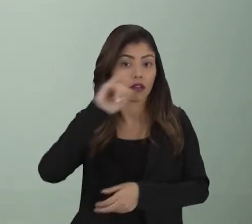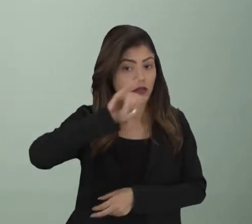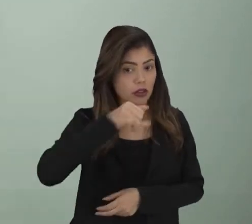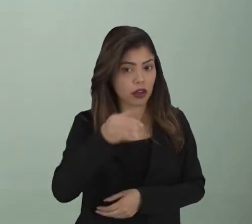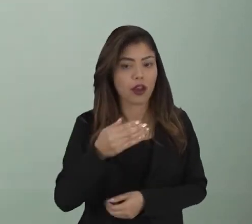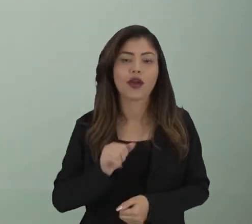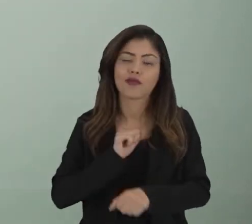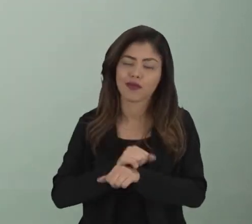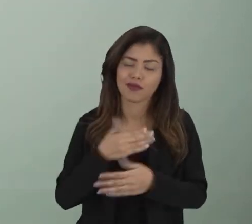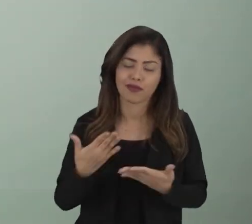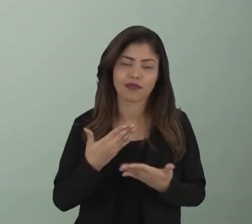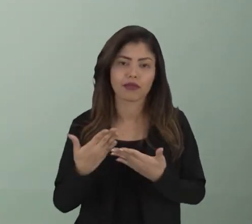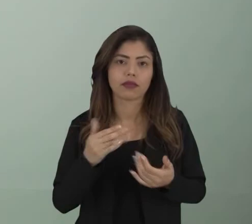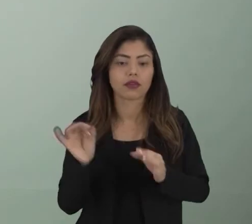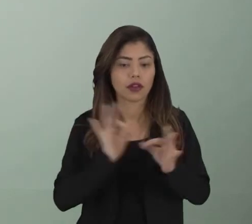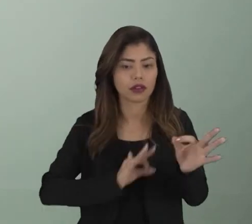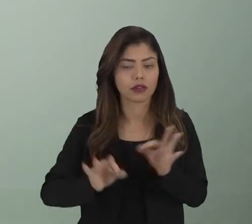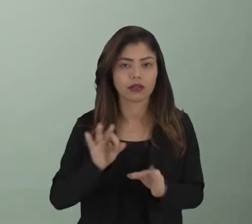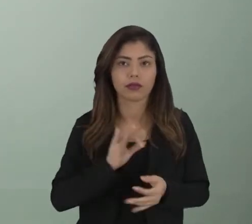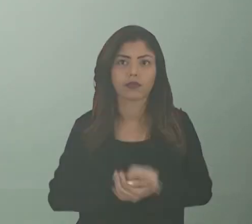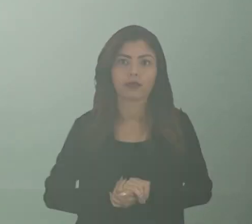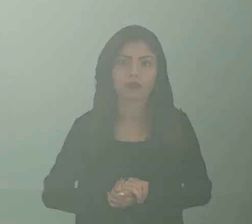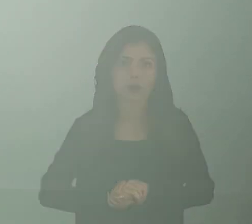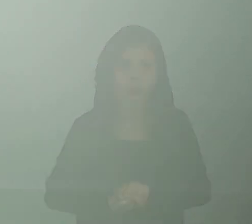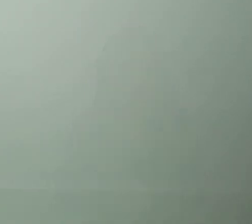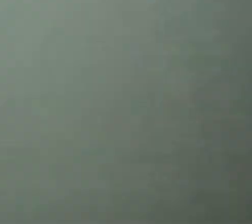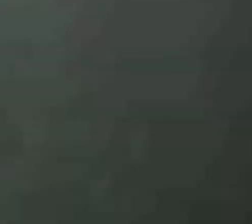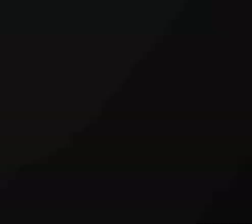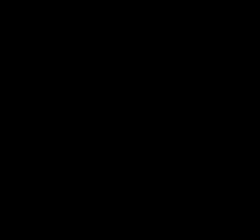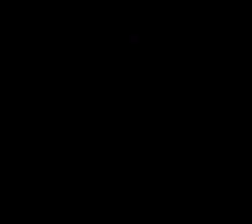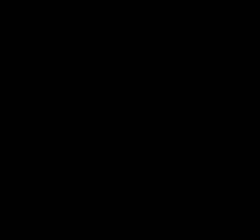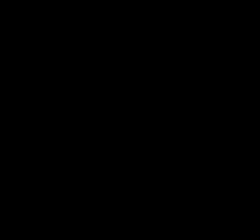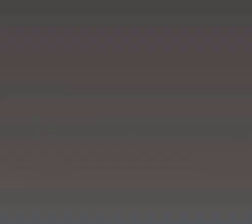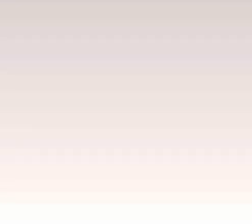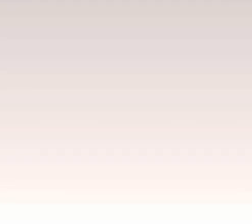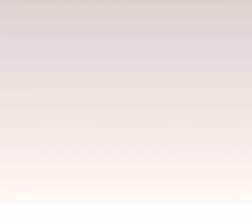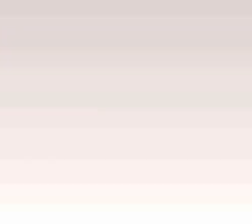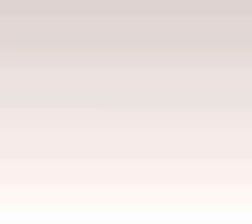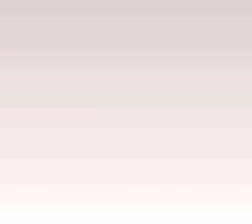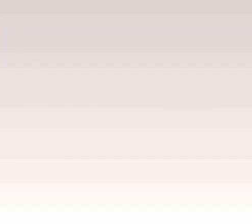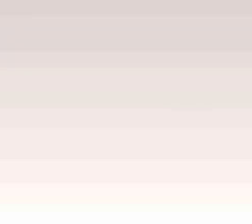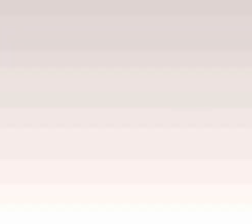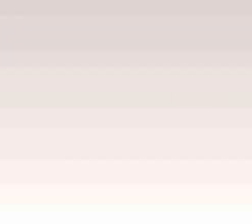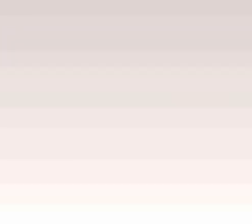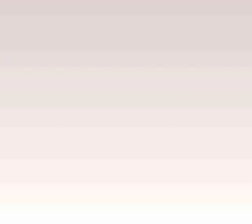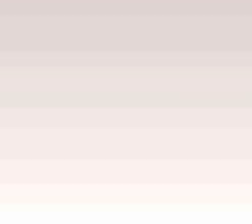prova do Enem vem aí em janeiro. Se prepare!